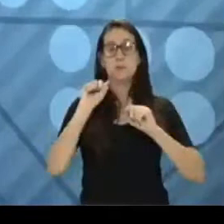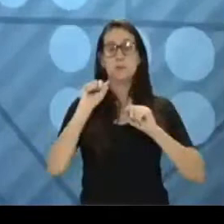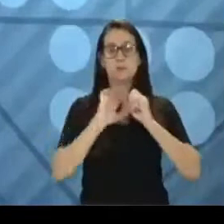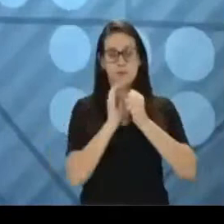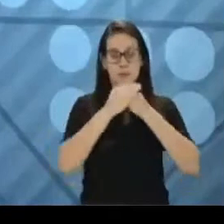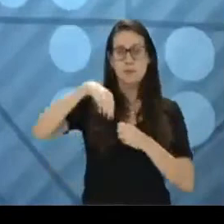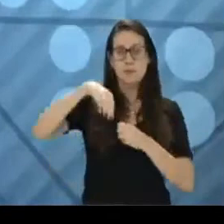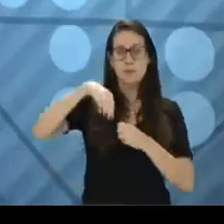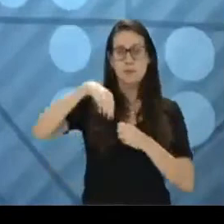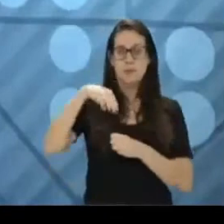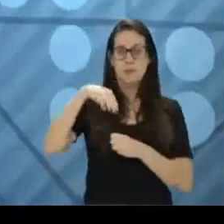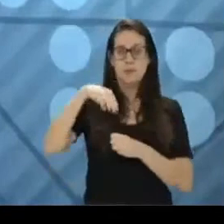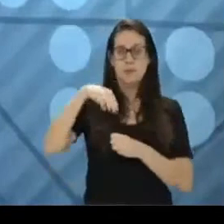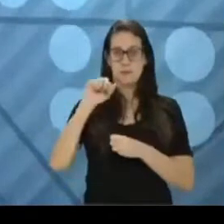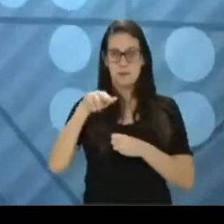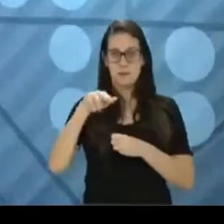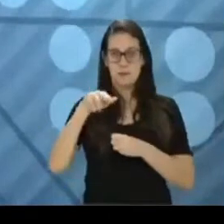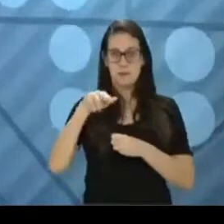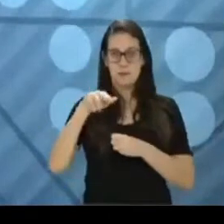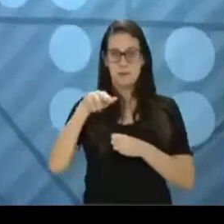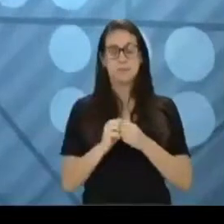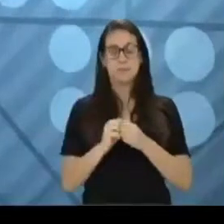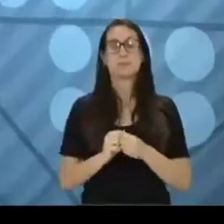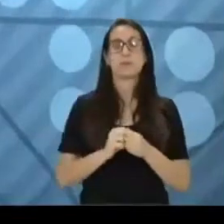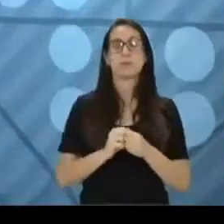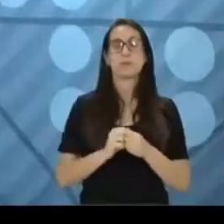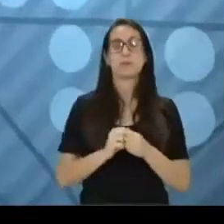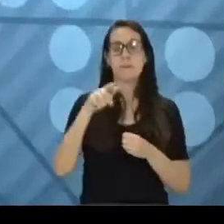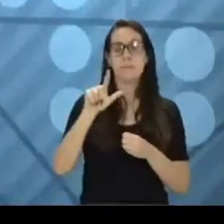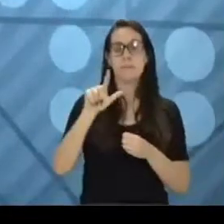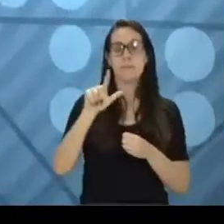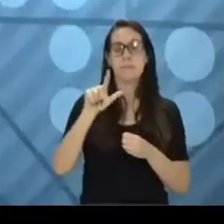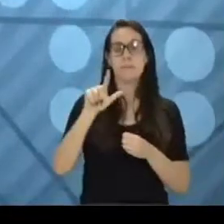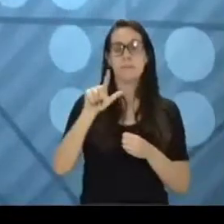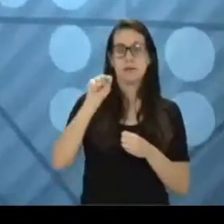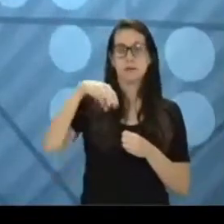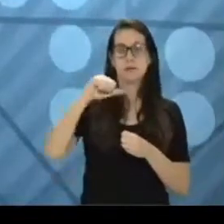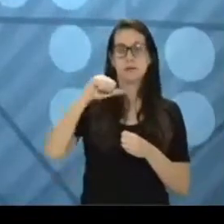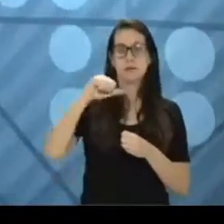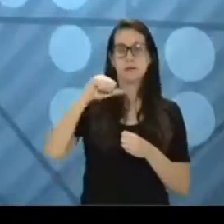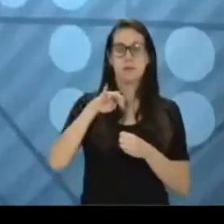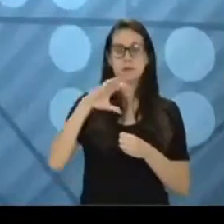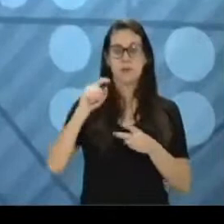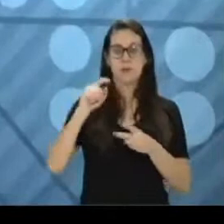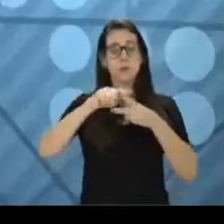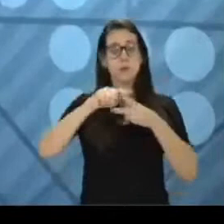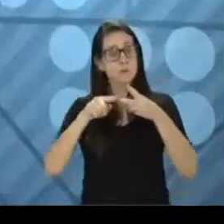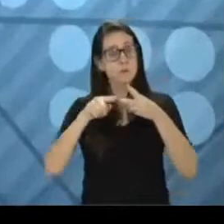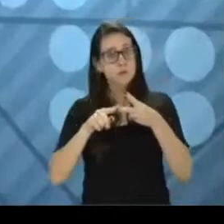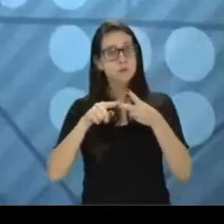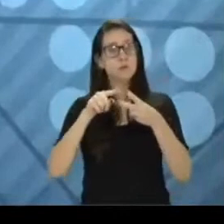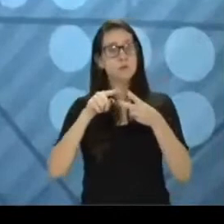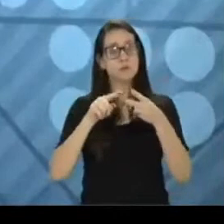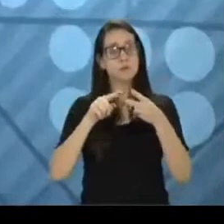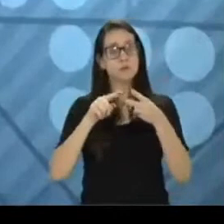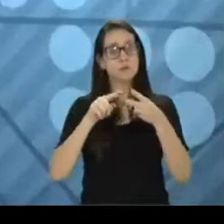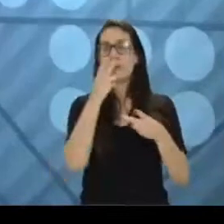plasmática, que entre uma célula eucarionte e uma célula procarionte, essas membranas elas são muito similares, elas têm as características de